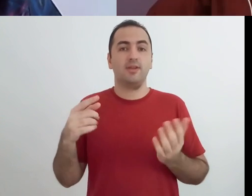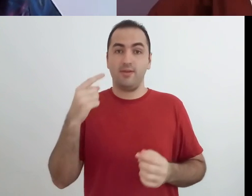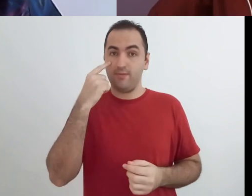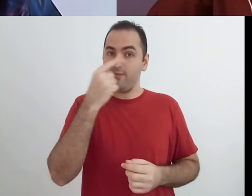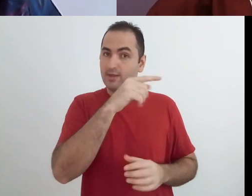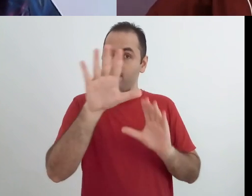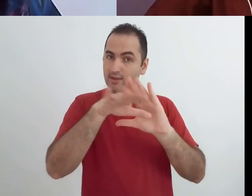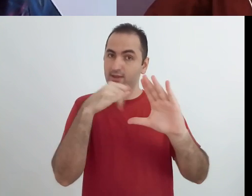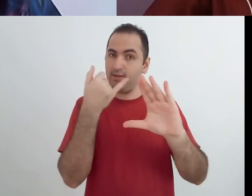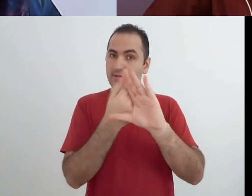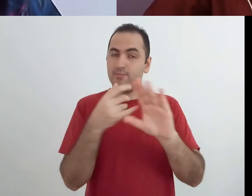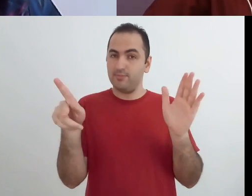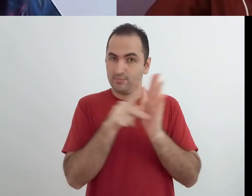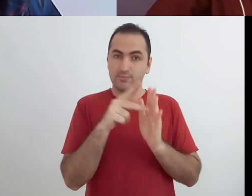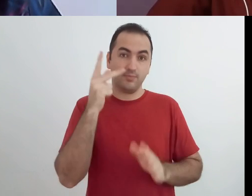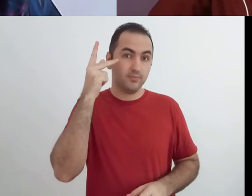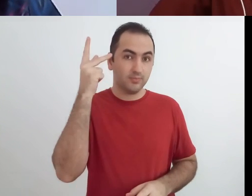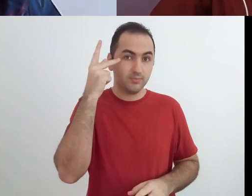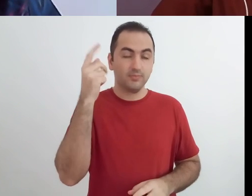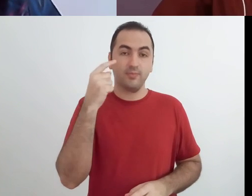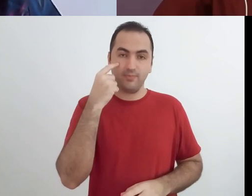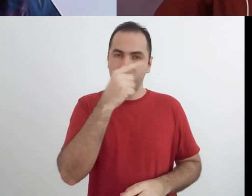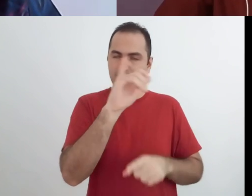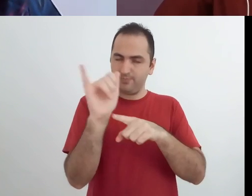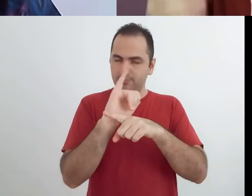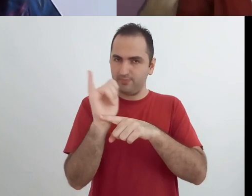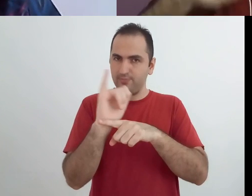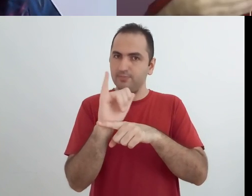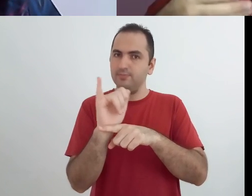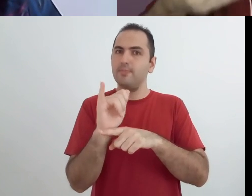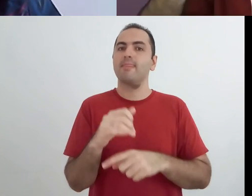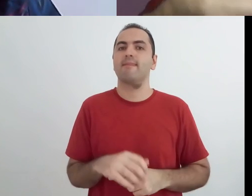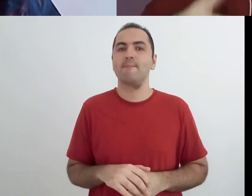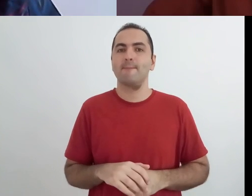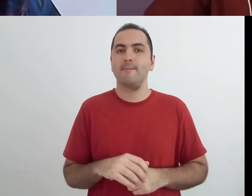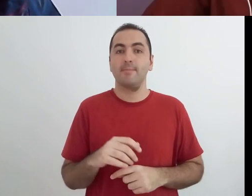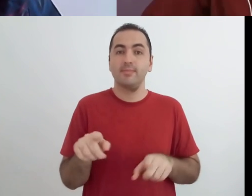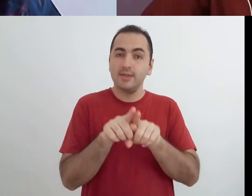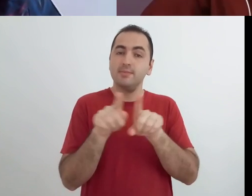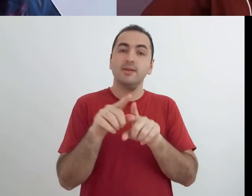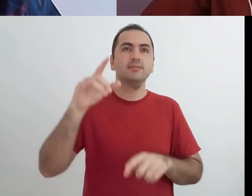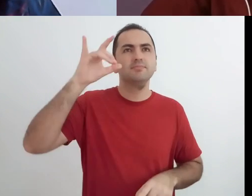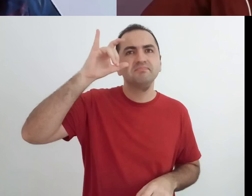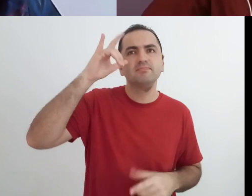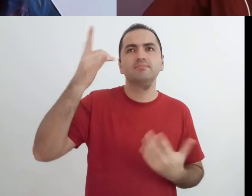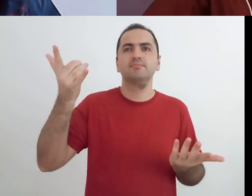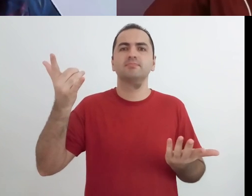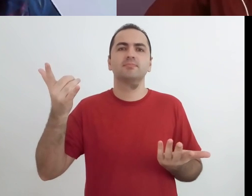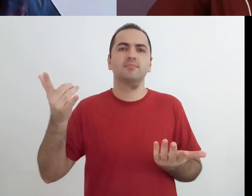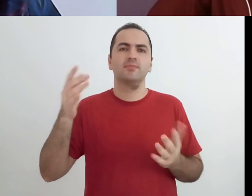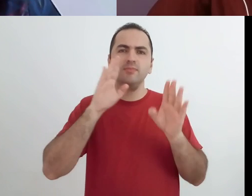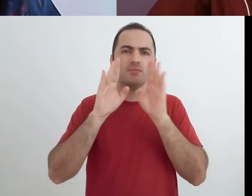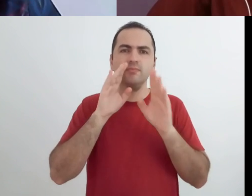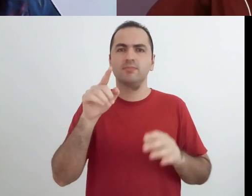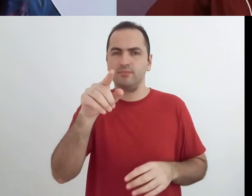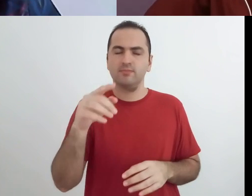lá no canal dela, no YouTube. Então, segue ela nas redes sociais lá, tem